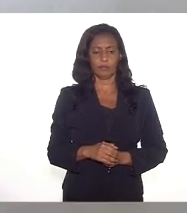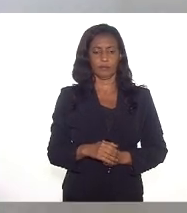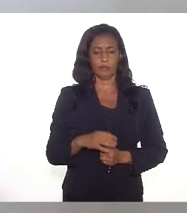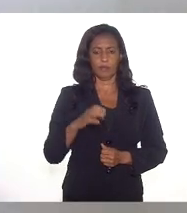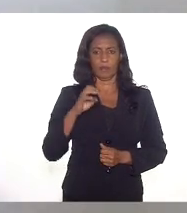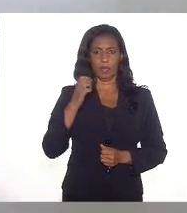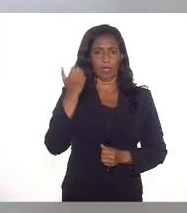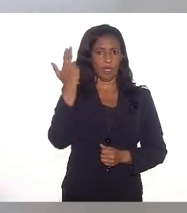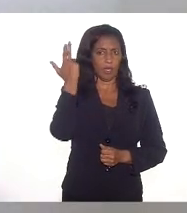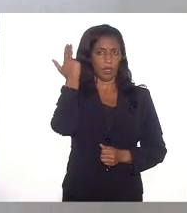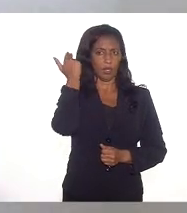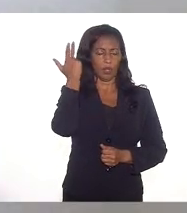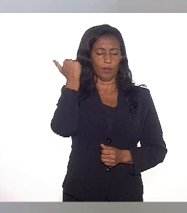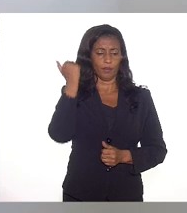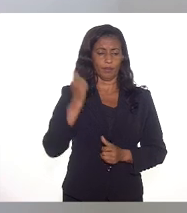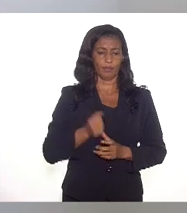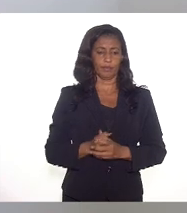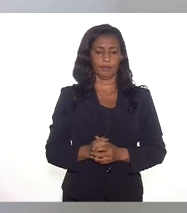Eliomar.